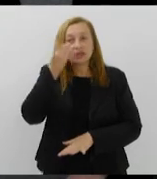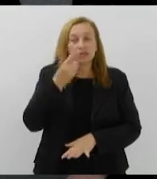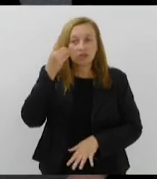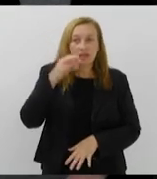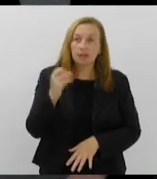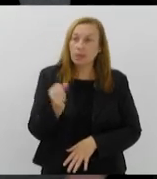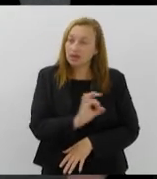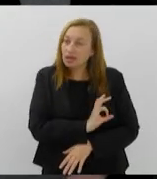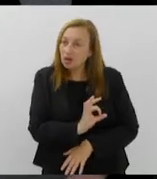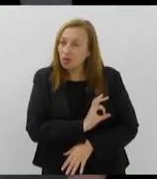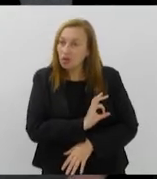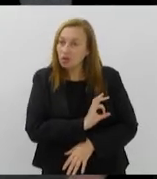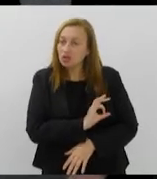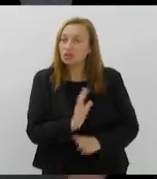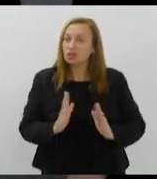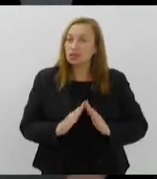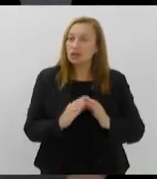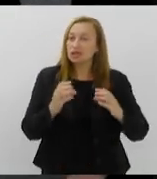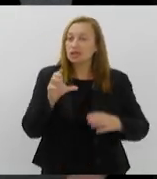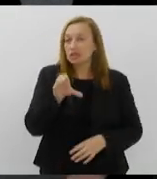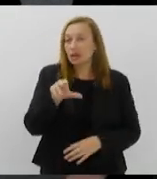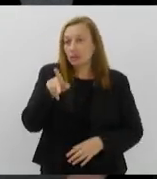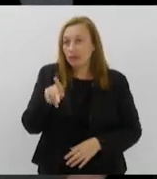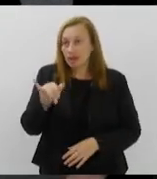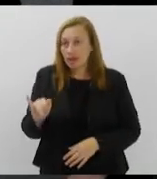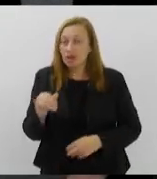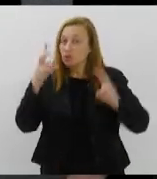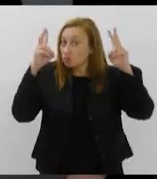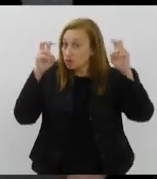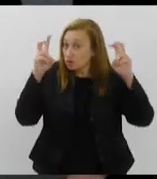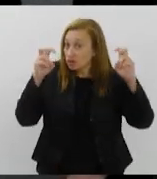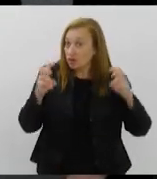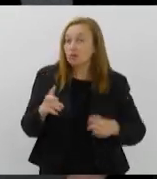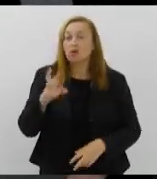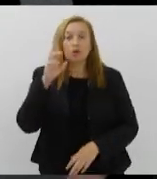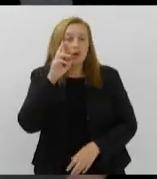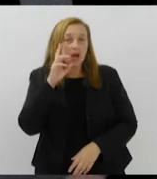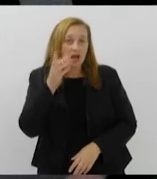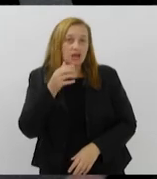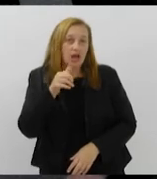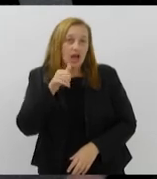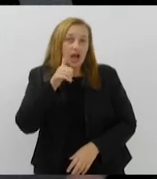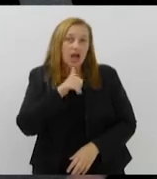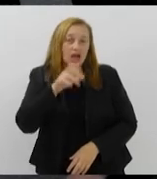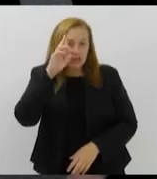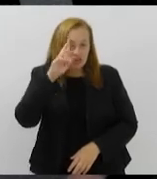Marta Rocha presidiu nessa casa uma CPI sobre o tema. Vossa Excelência teve a oportunidade